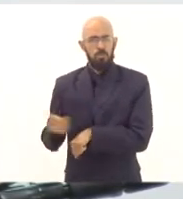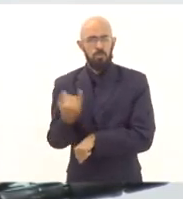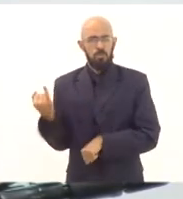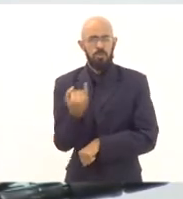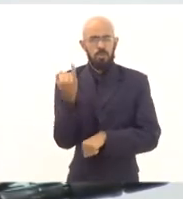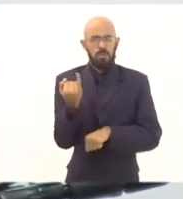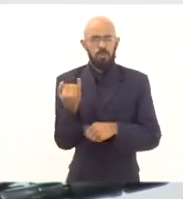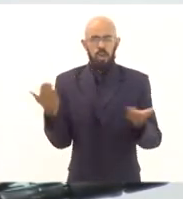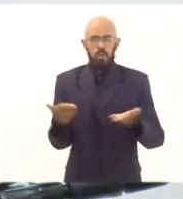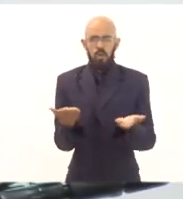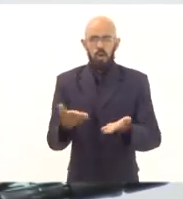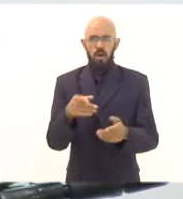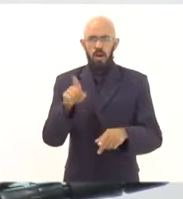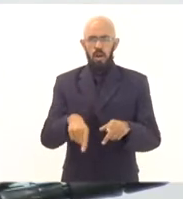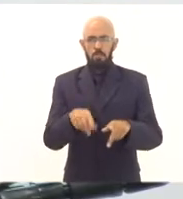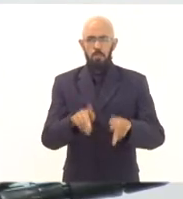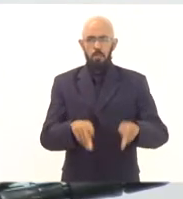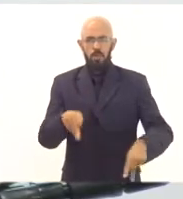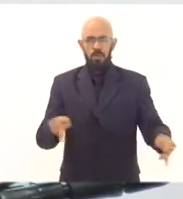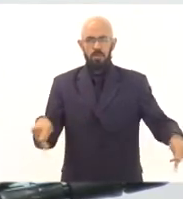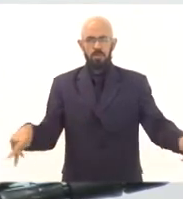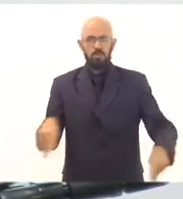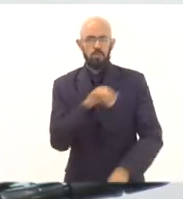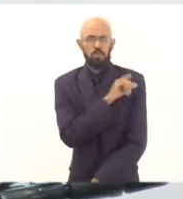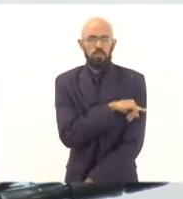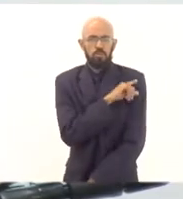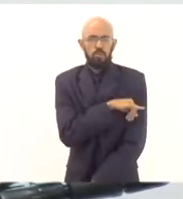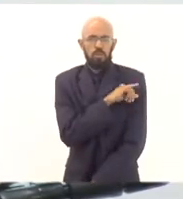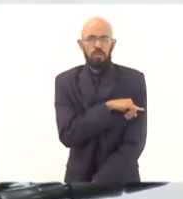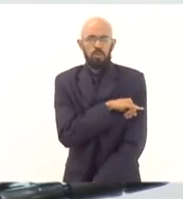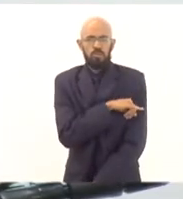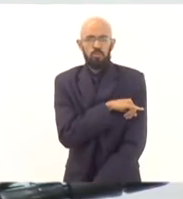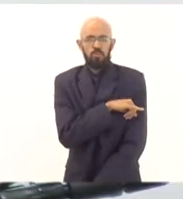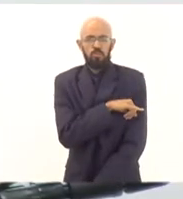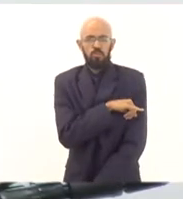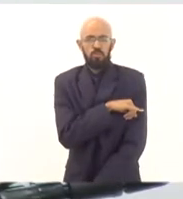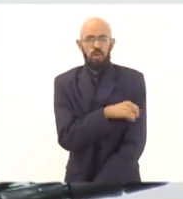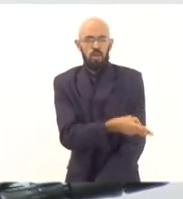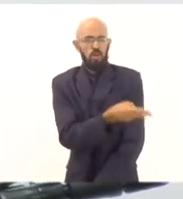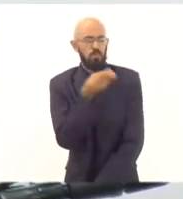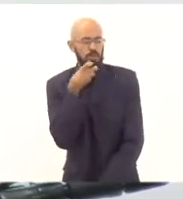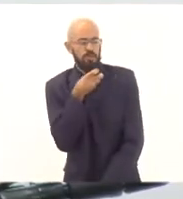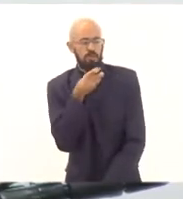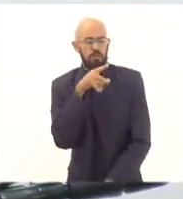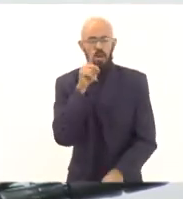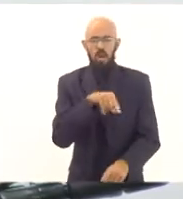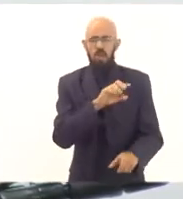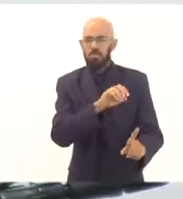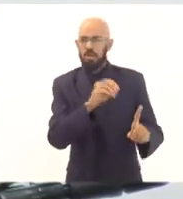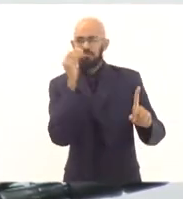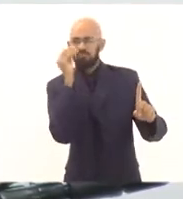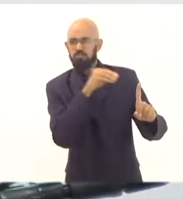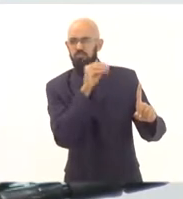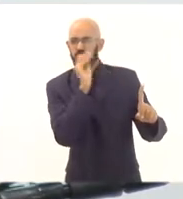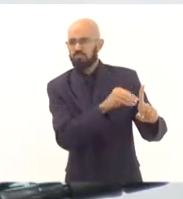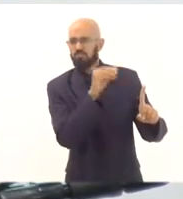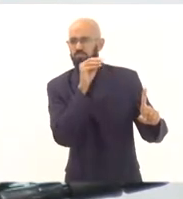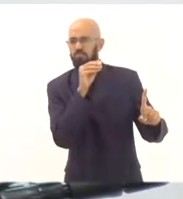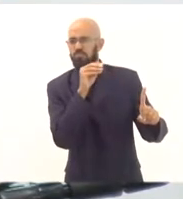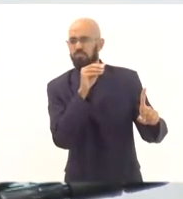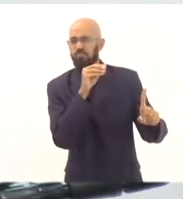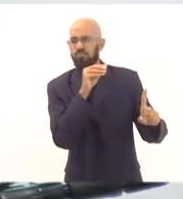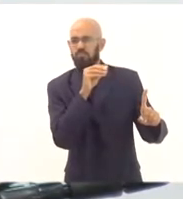é a população do estado do Rio de Janeiro então eu vejo um desprestígio ausência